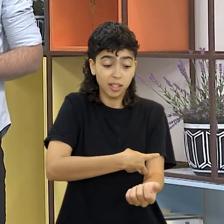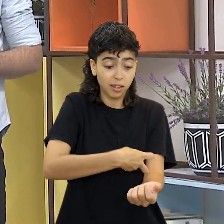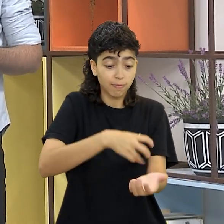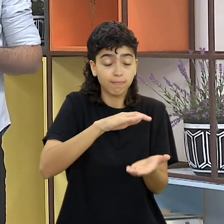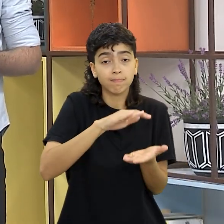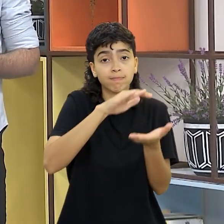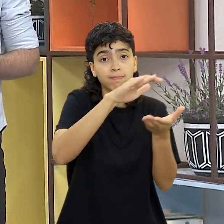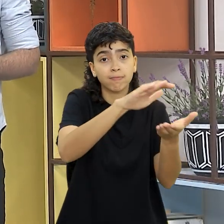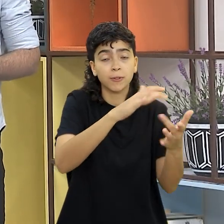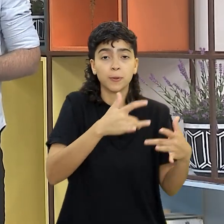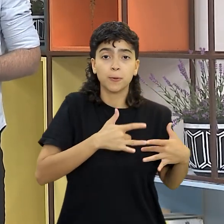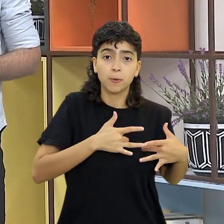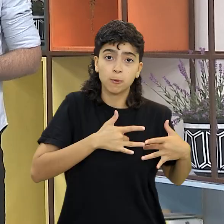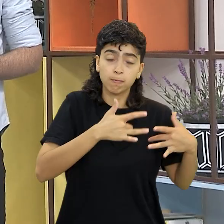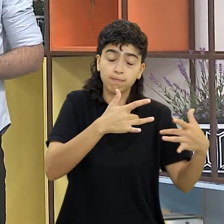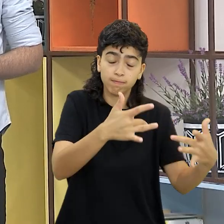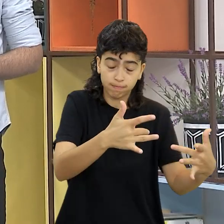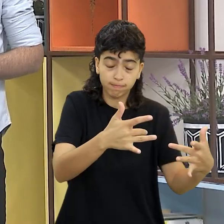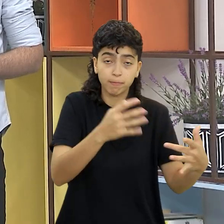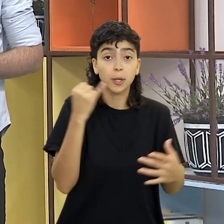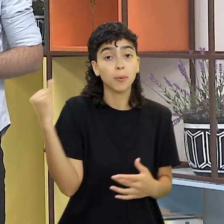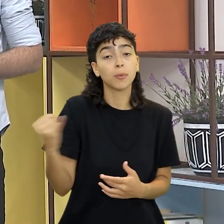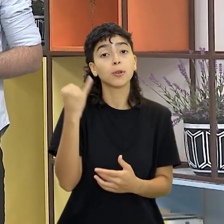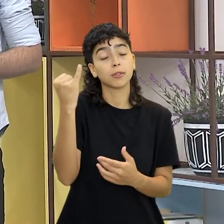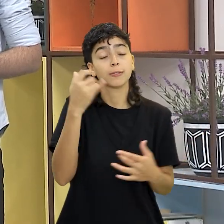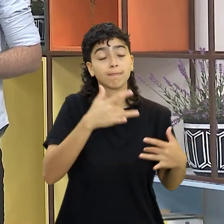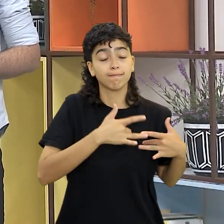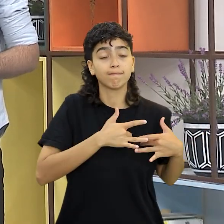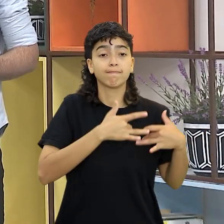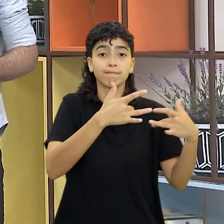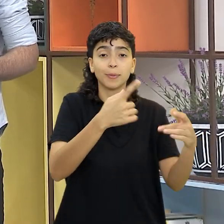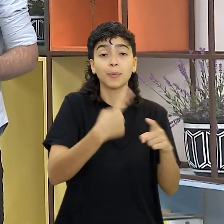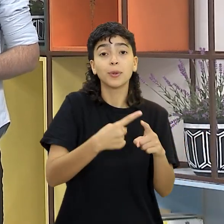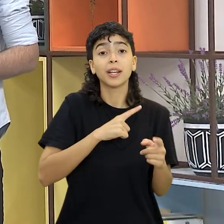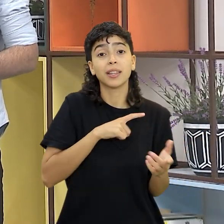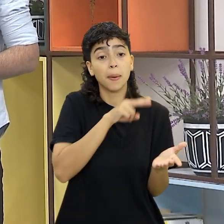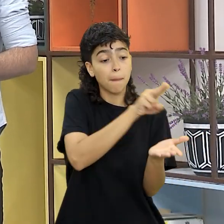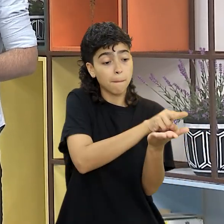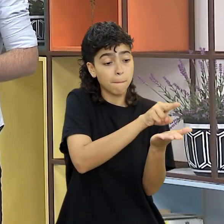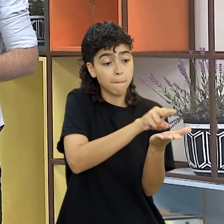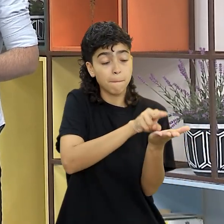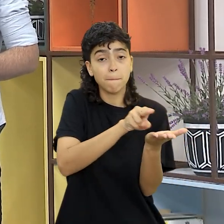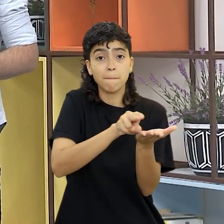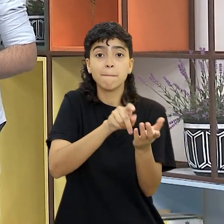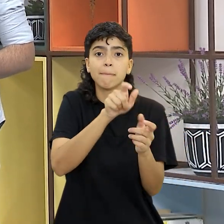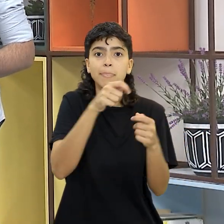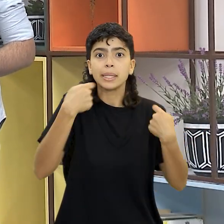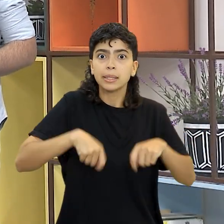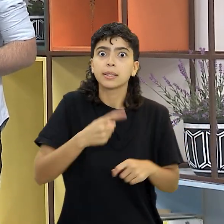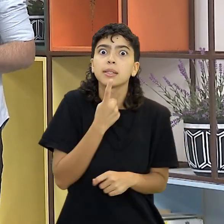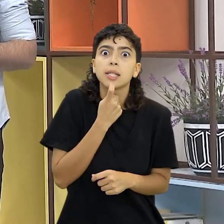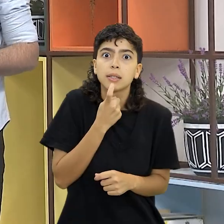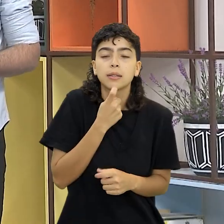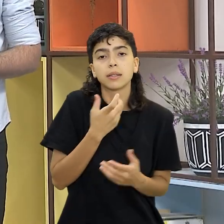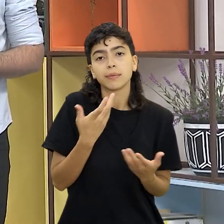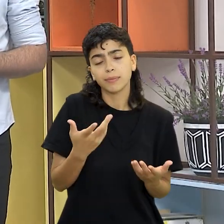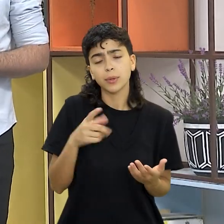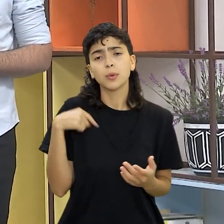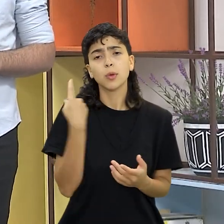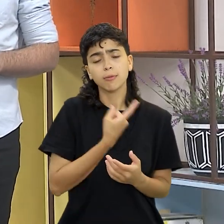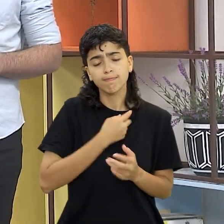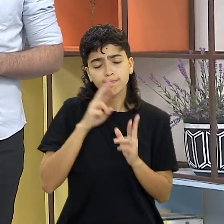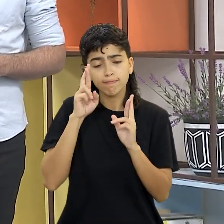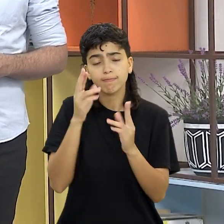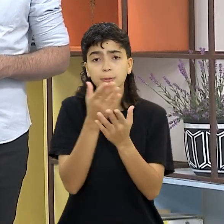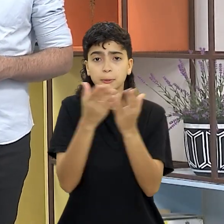sua colaboração é fundamental para ajudar pacientes que dependem de transfusão. Contamos com a sua doação, que pode